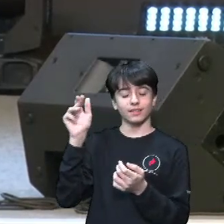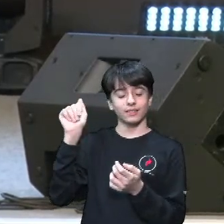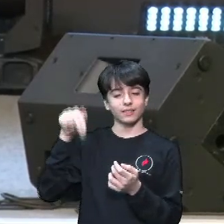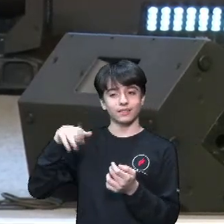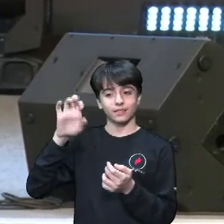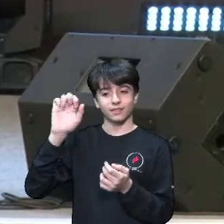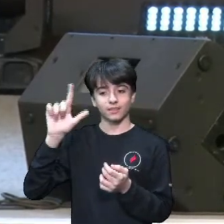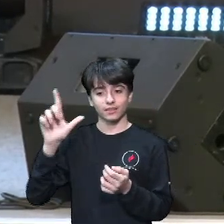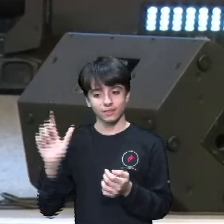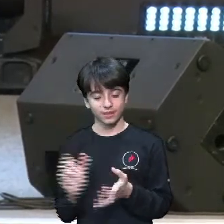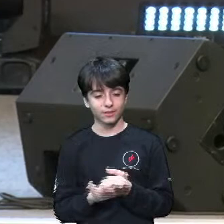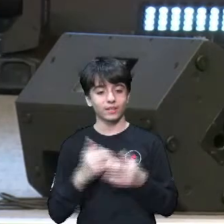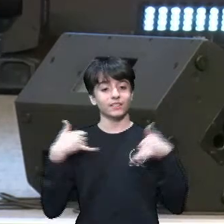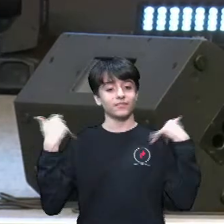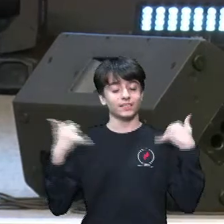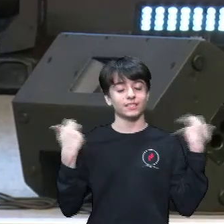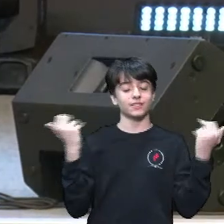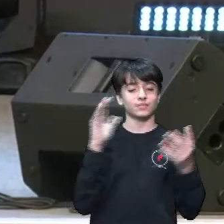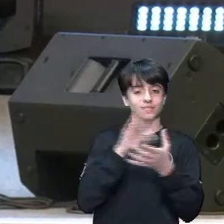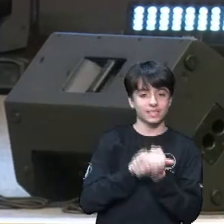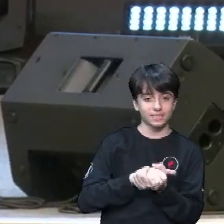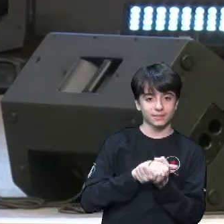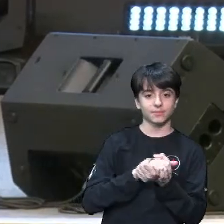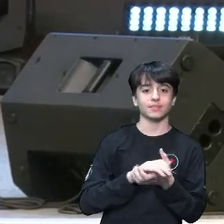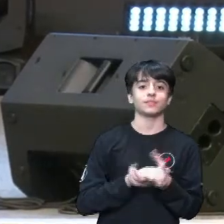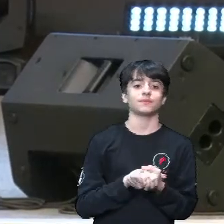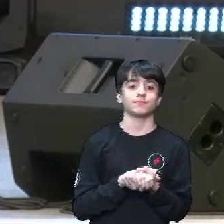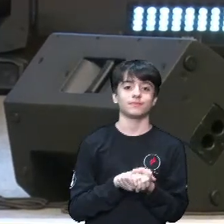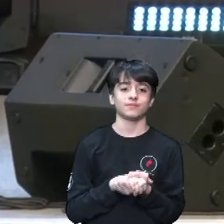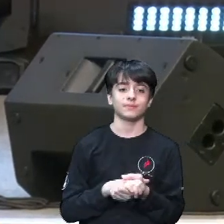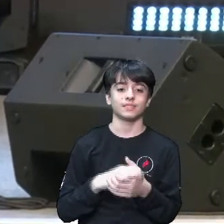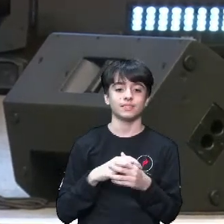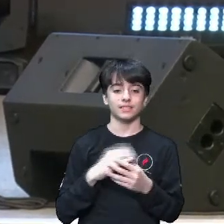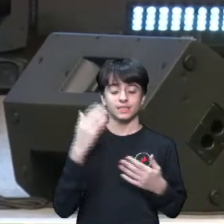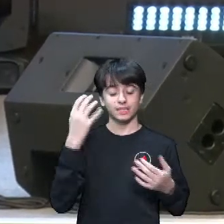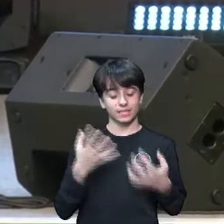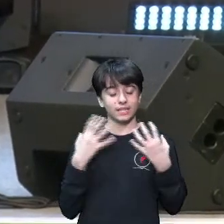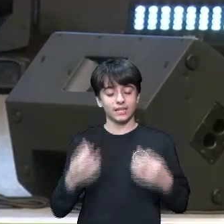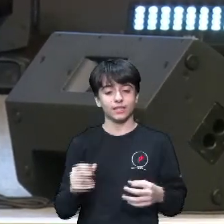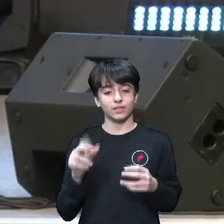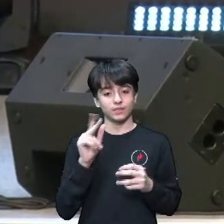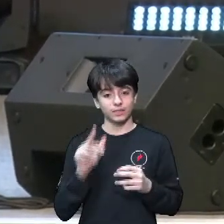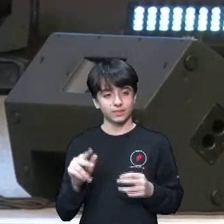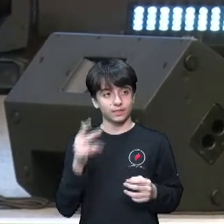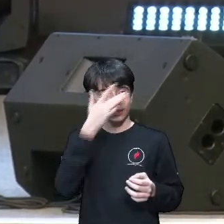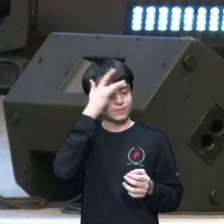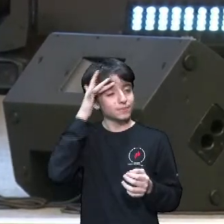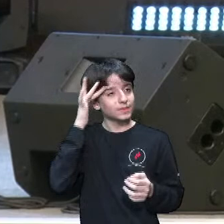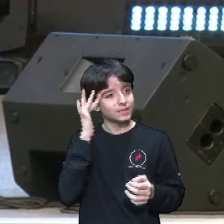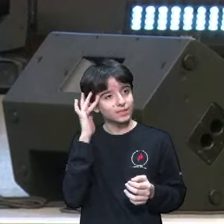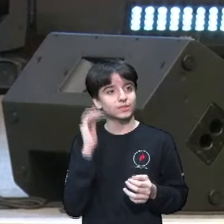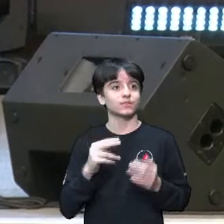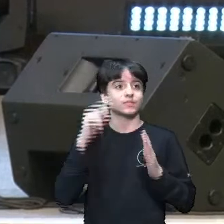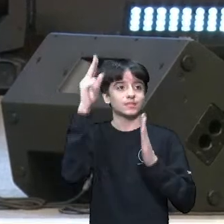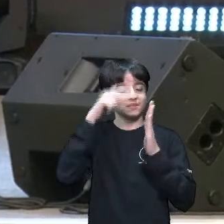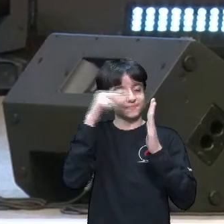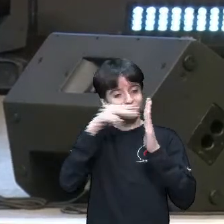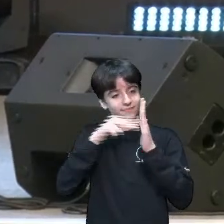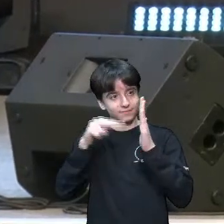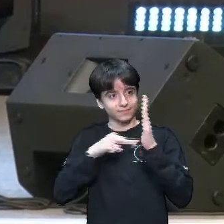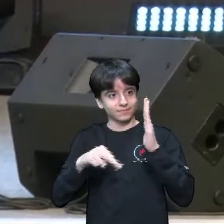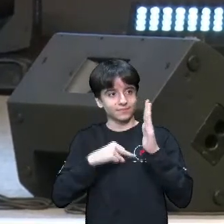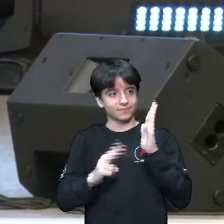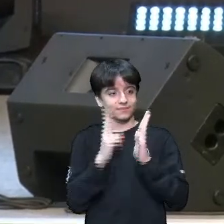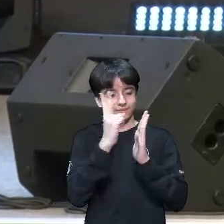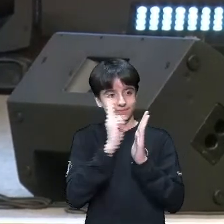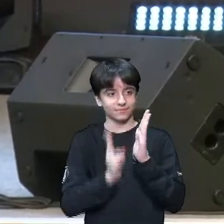dia 19. Eu parabéns ao Anderson também. Queria que esses irmãos que eu citei, os seus nomes, ficassem de pé para a gente poder agradecer a Deus pela sua